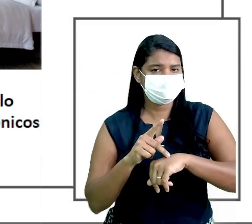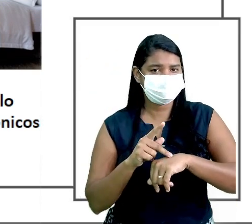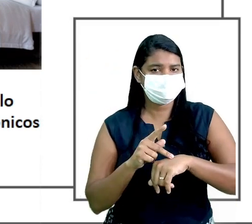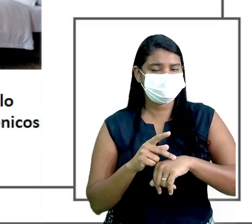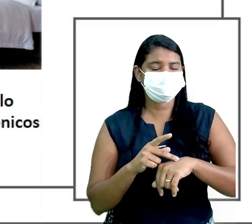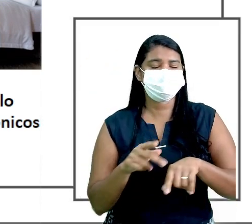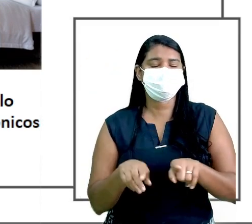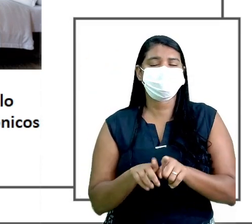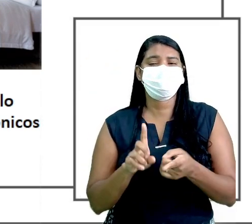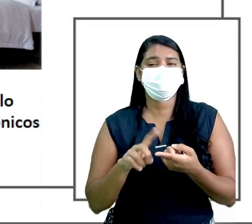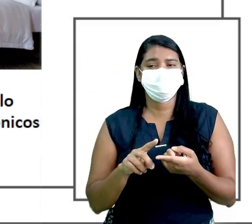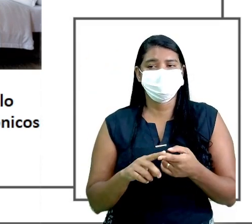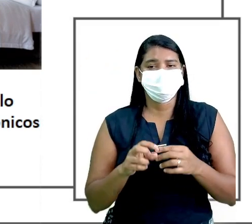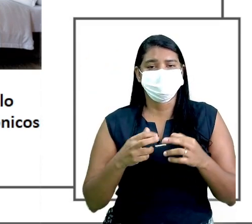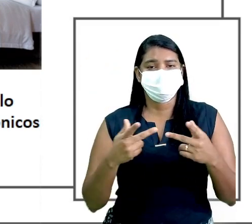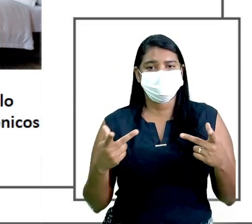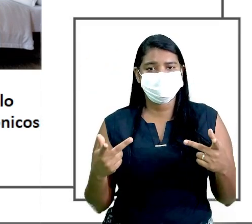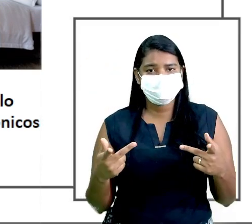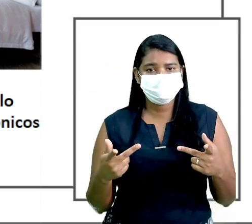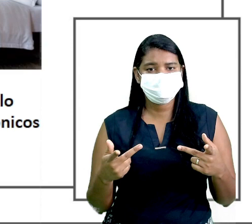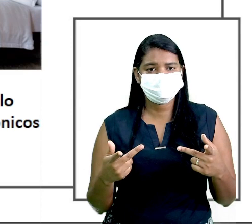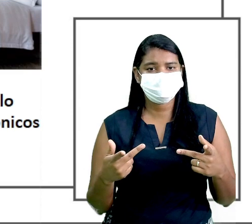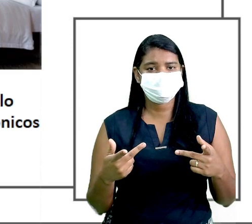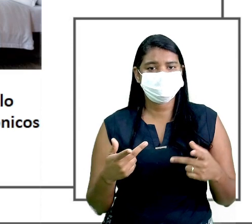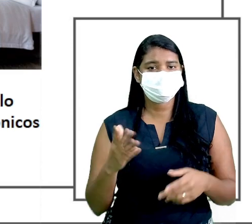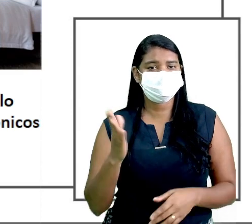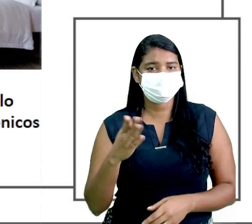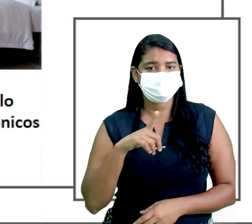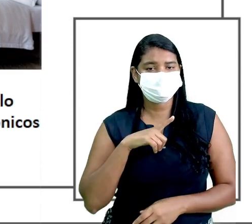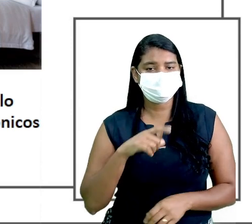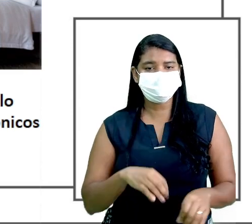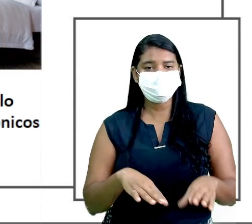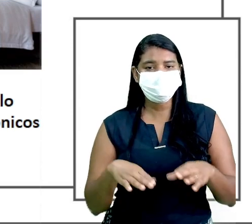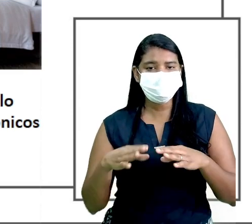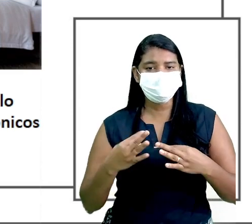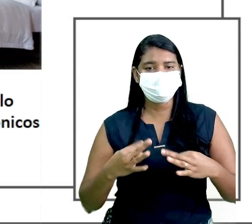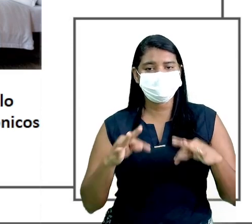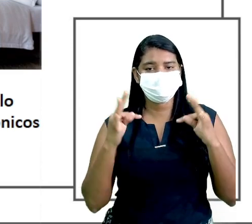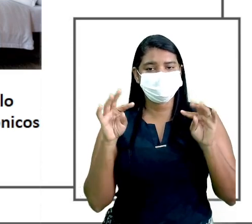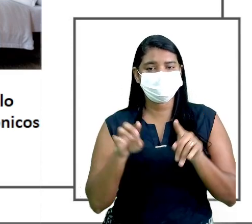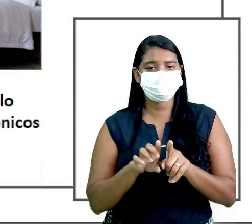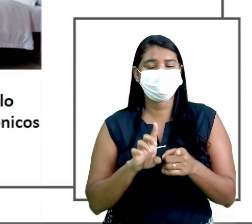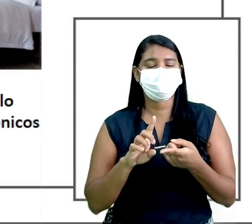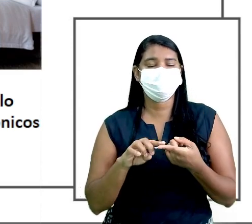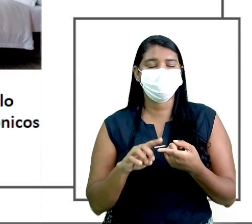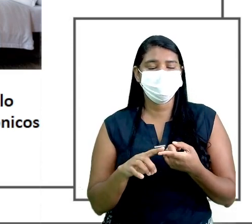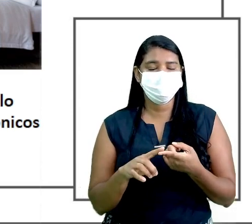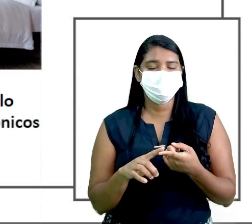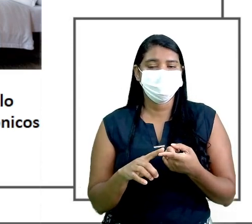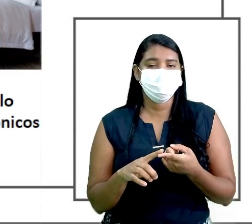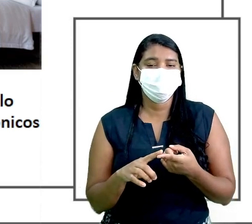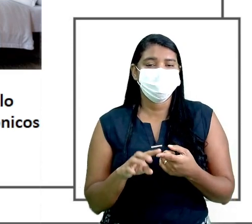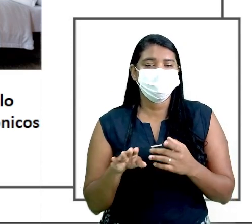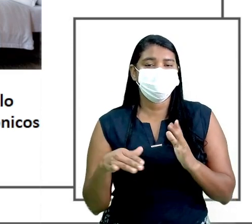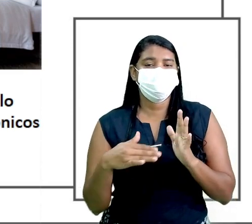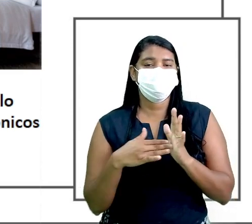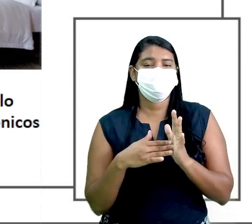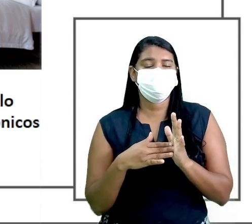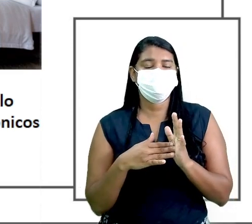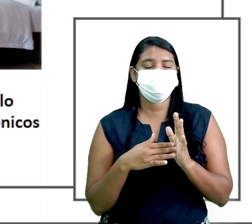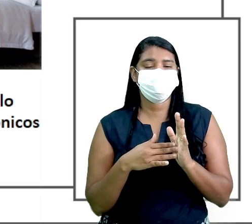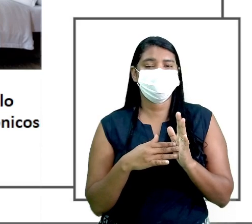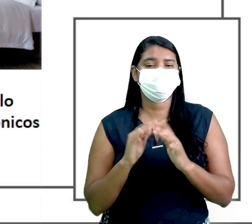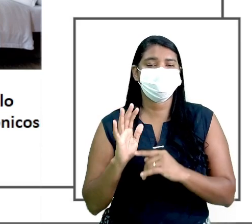aparente, né? Juntamente com os materiais eletrônicos, os elementos eletrônicos que estão presentes em toda parte,